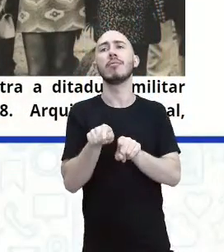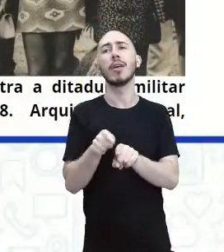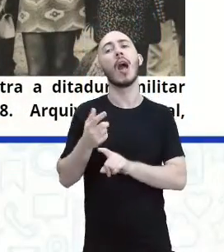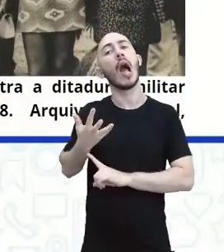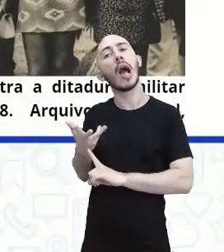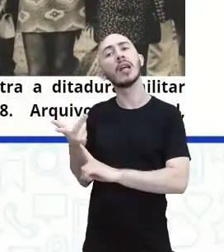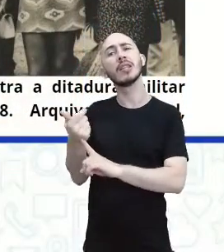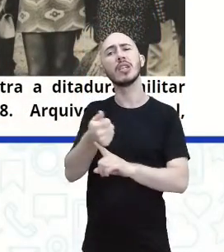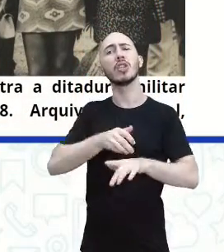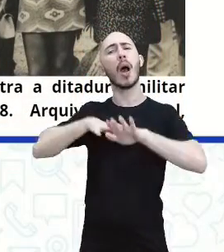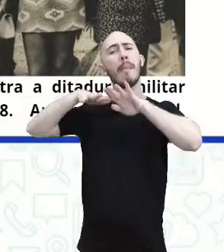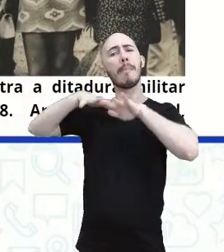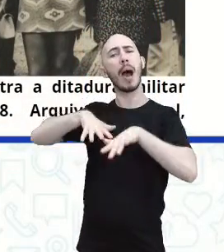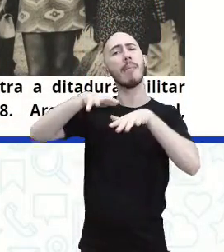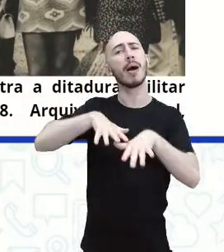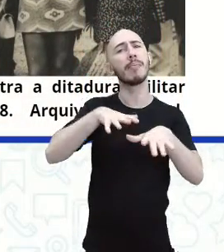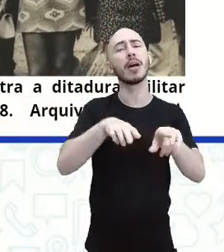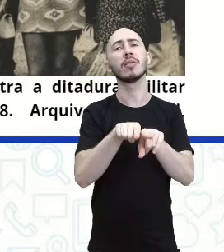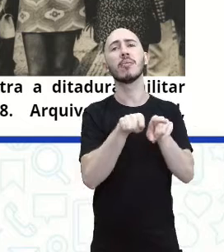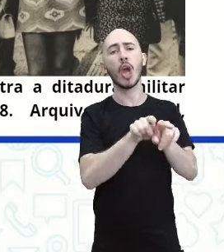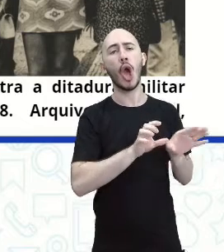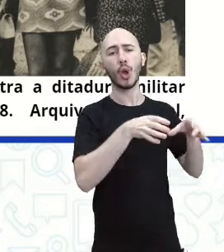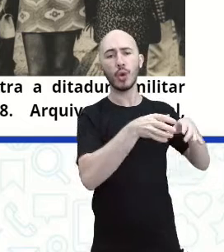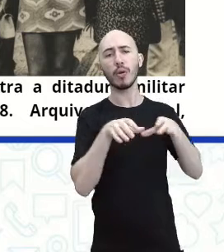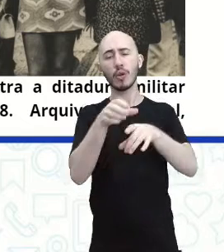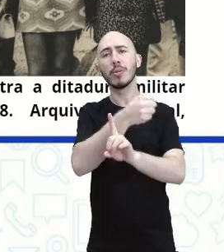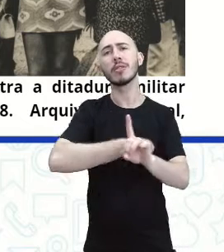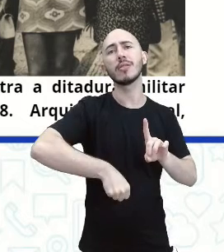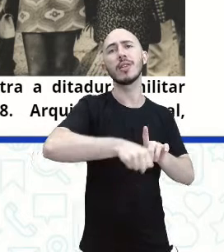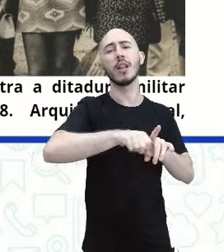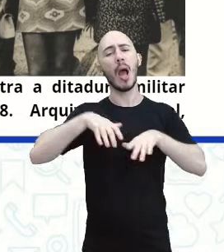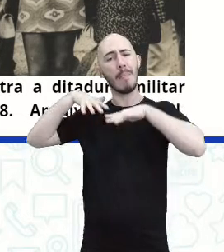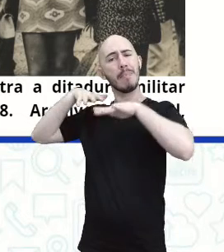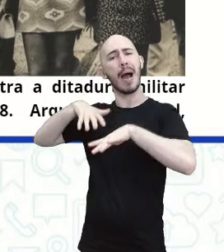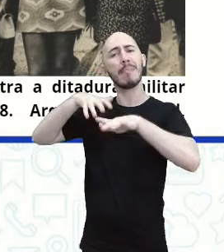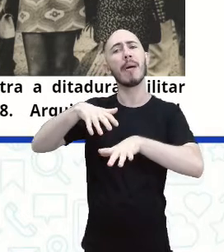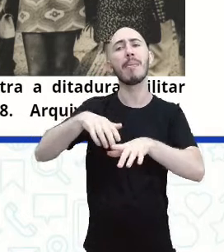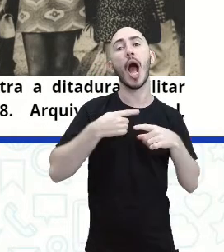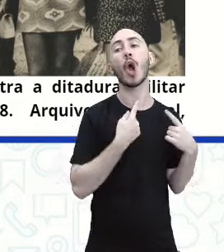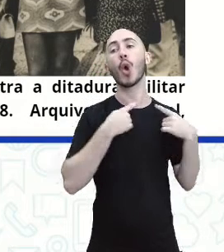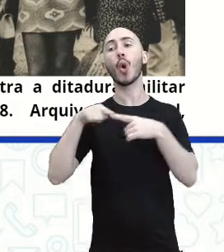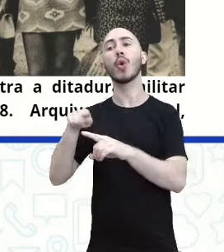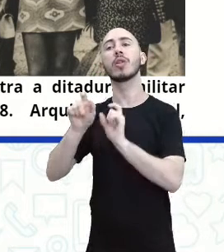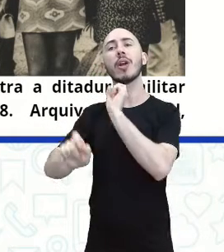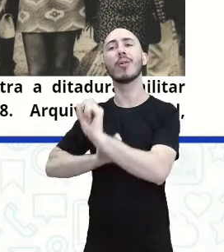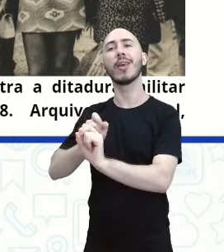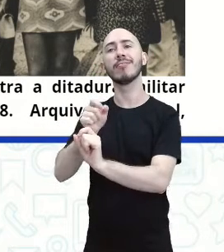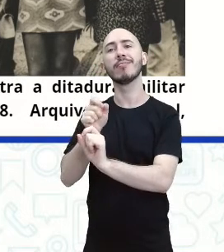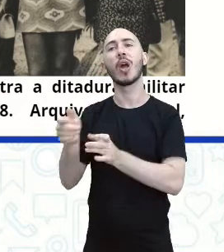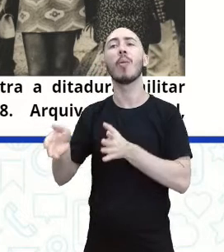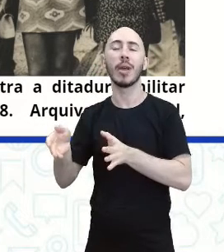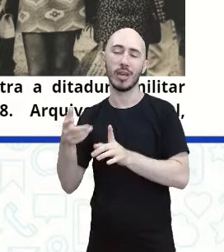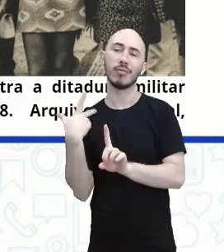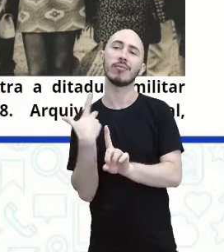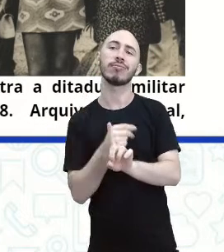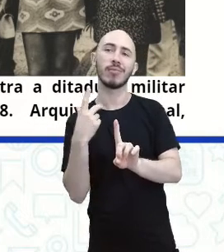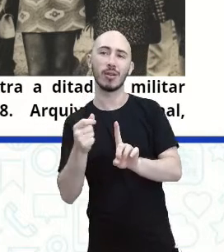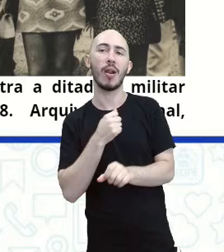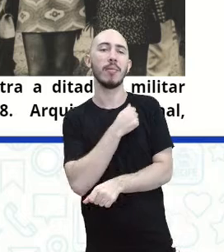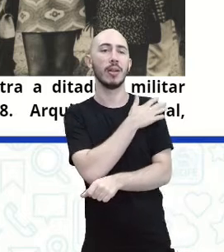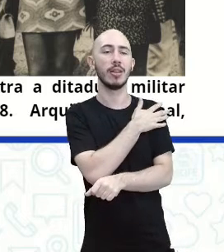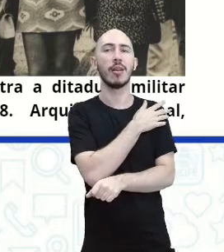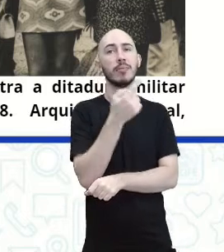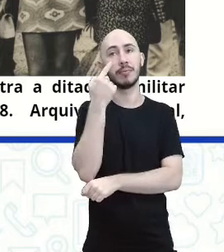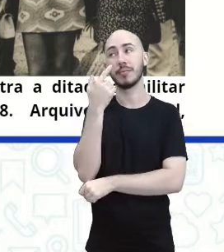artistas e de vários setores da sociedade civil que se levantaram contra a ditadura militar. A gente tem aí à esquerda, por exemplo, a famosa passeata dos 100